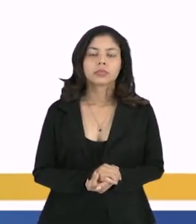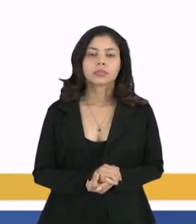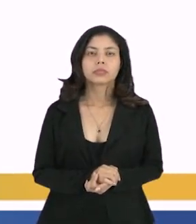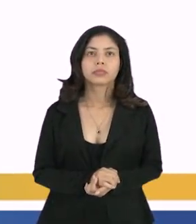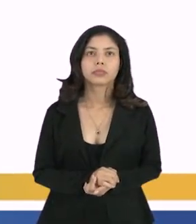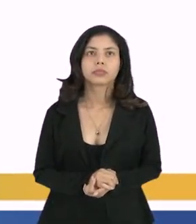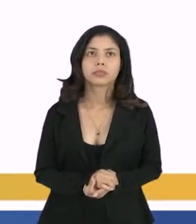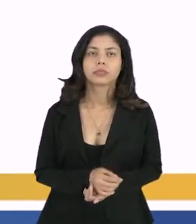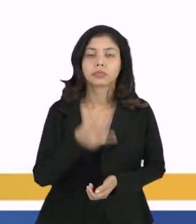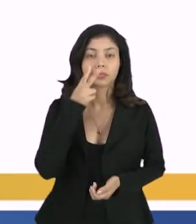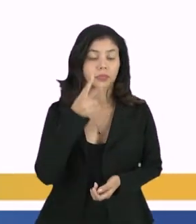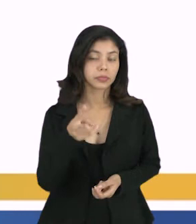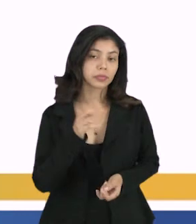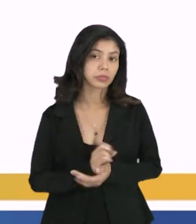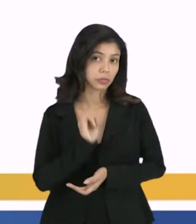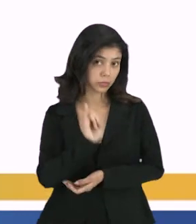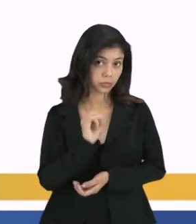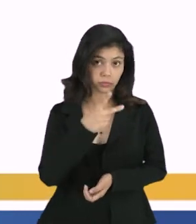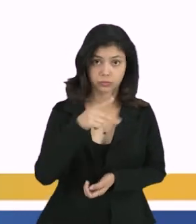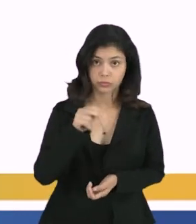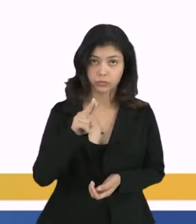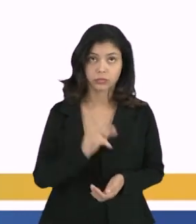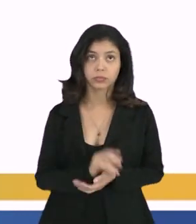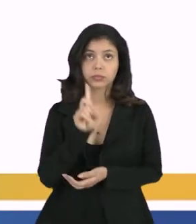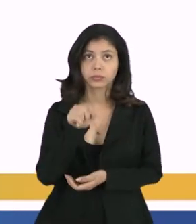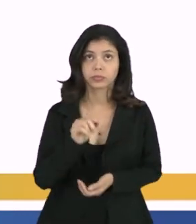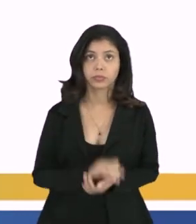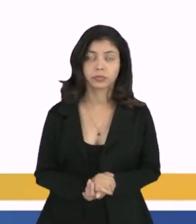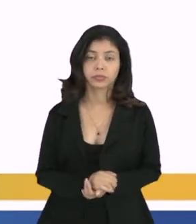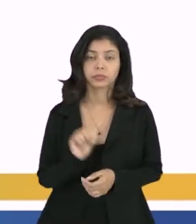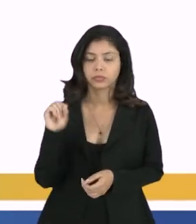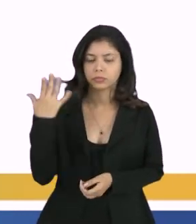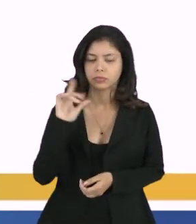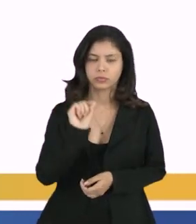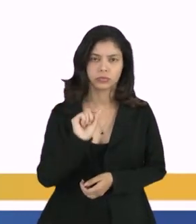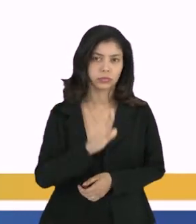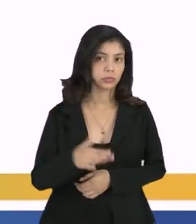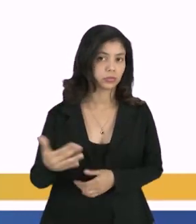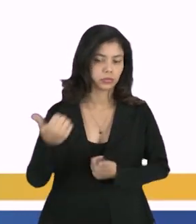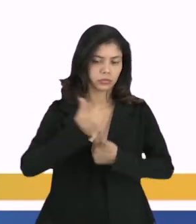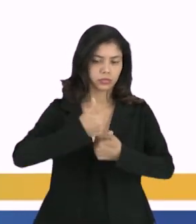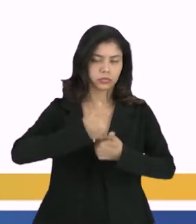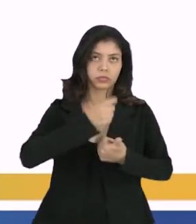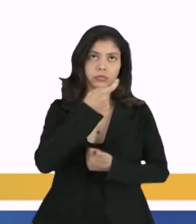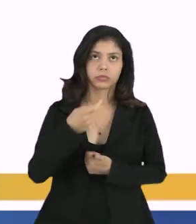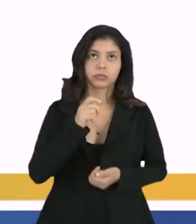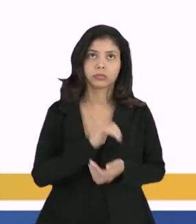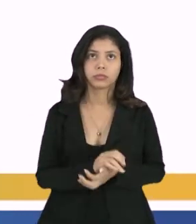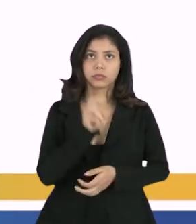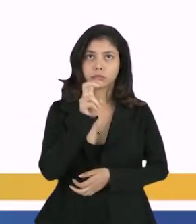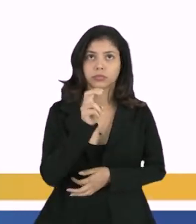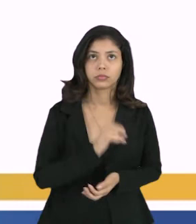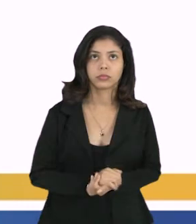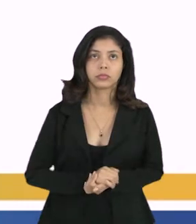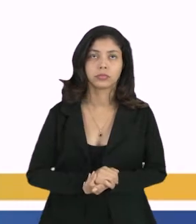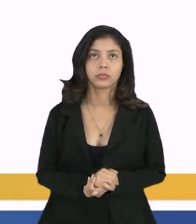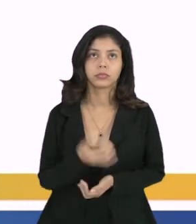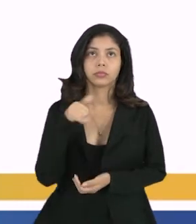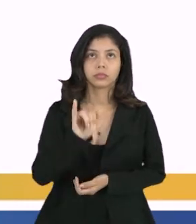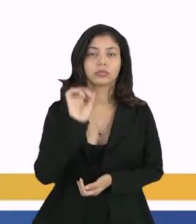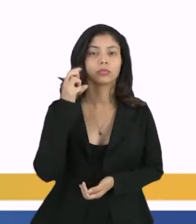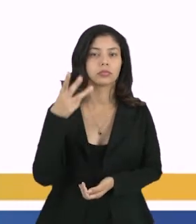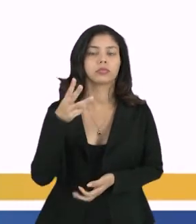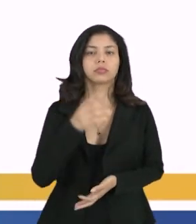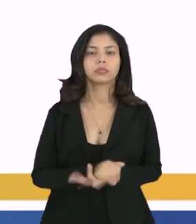Então vamos lá. Para eu verificar se esse par é uma solução, o que deve acontecer? Quando eu substituir x por 5 e y